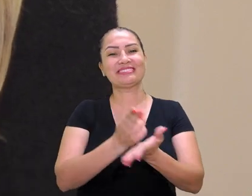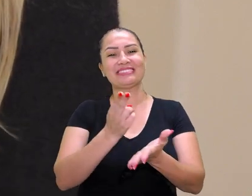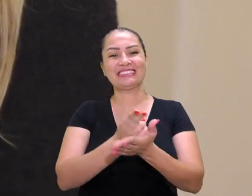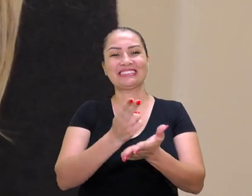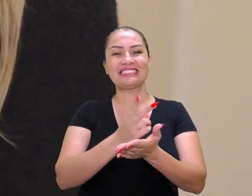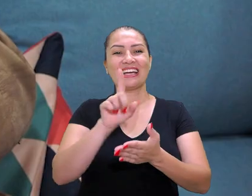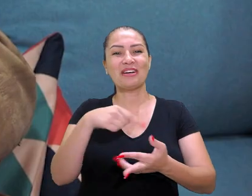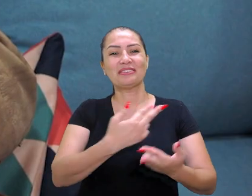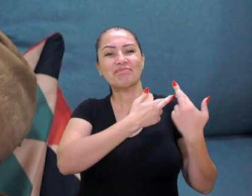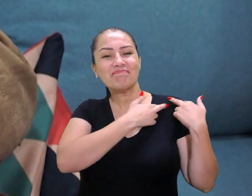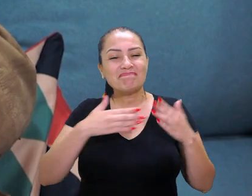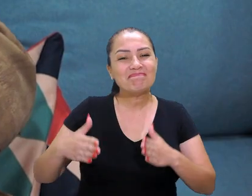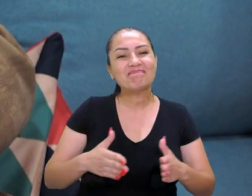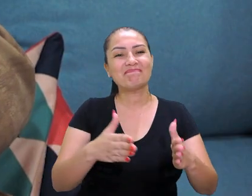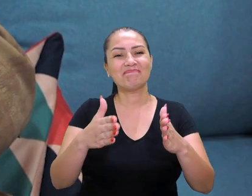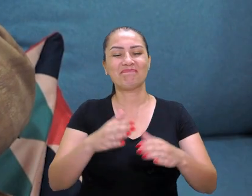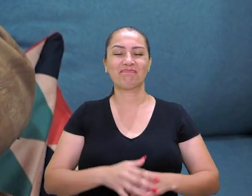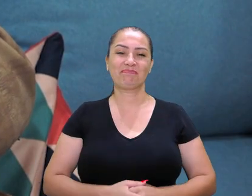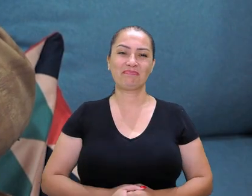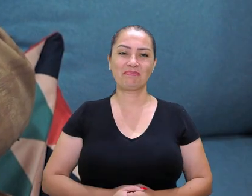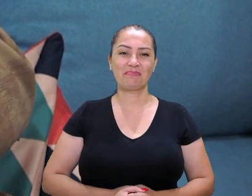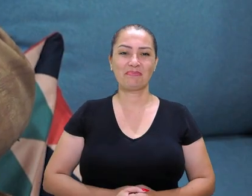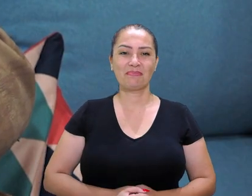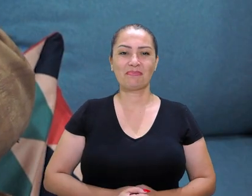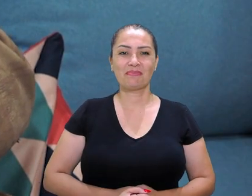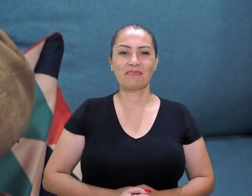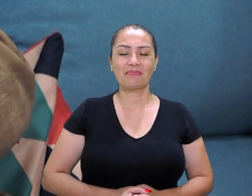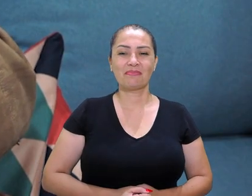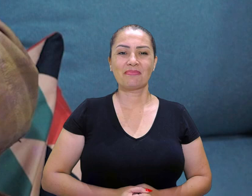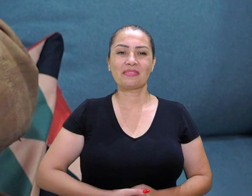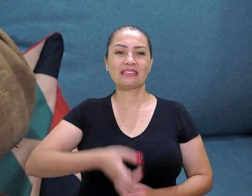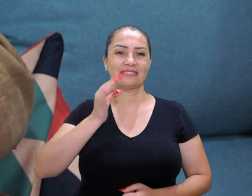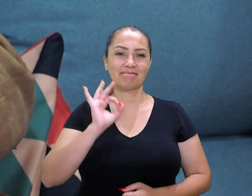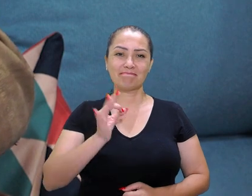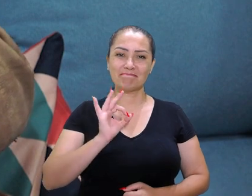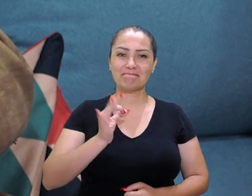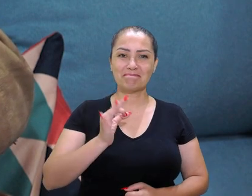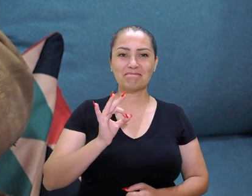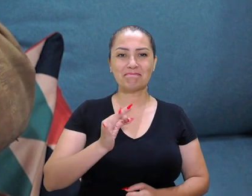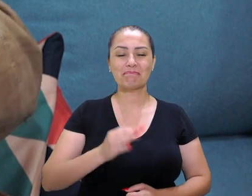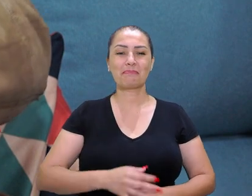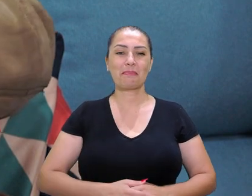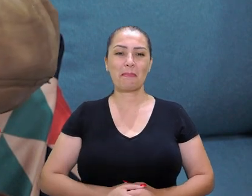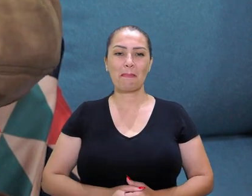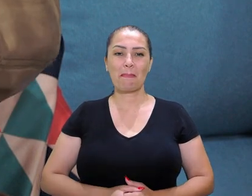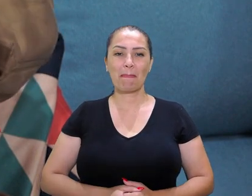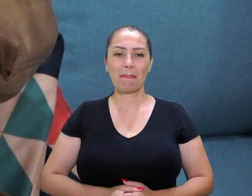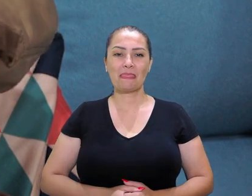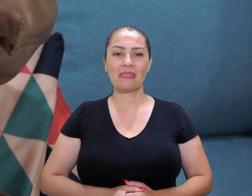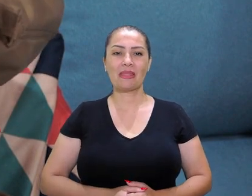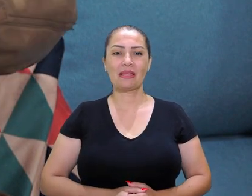uma caminhada. Com certeza. Daí depois, no momento que quando